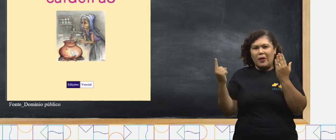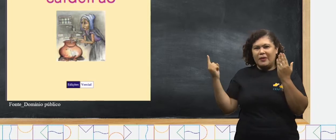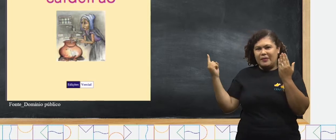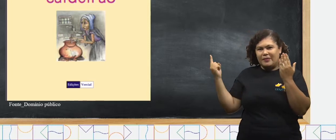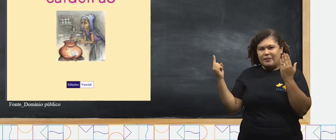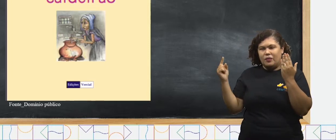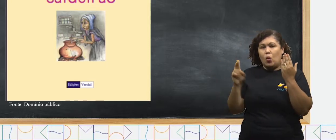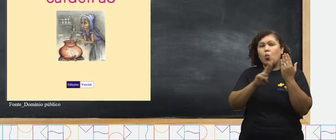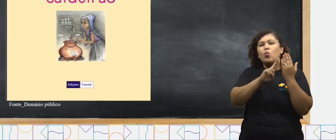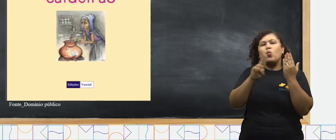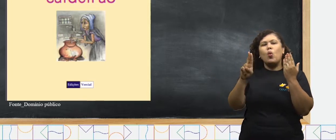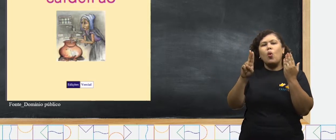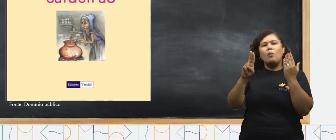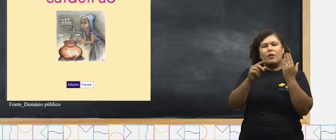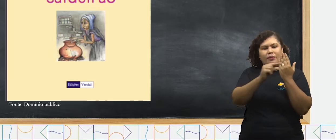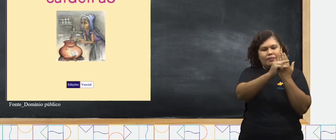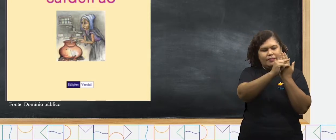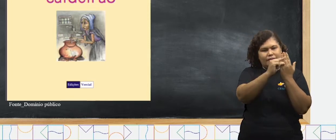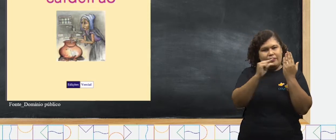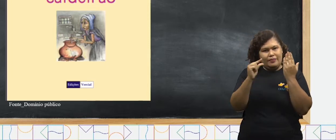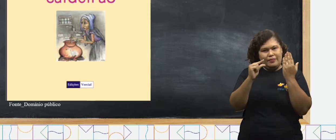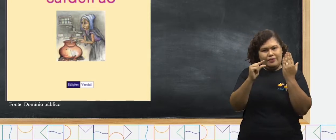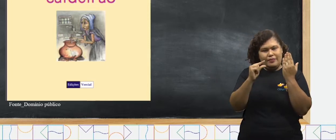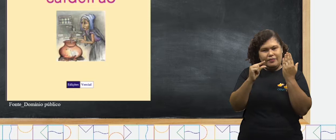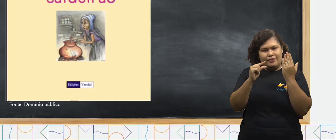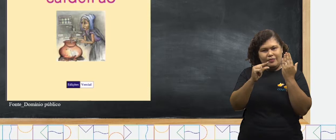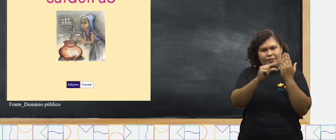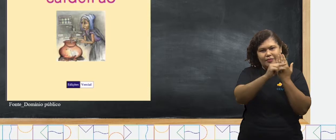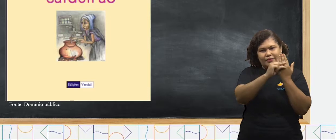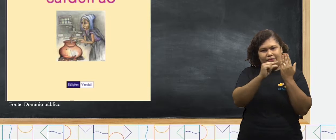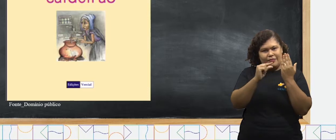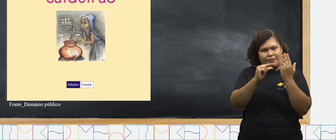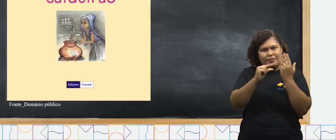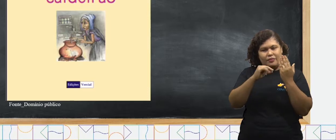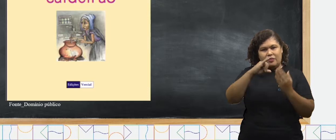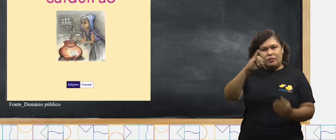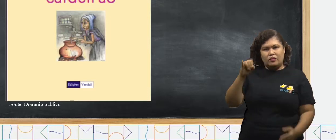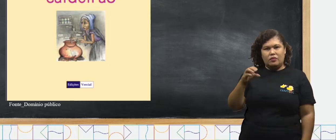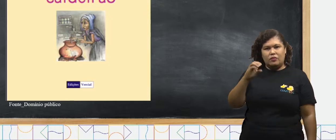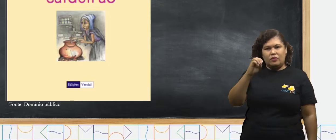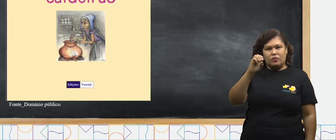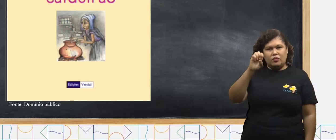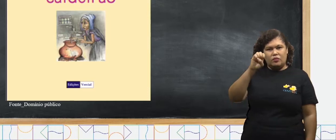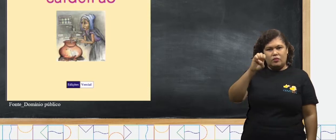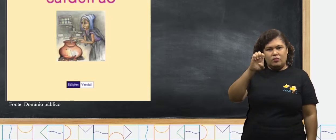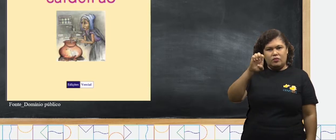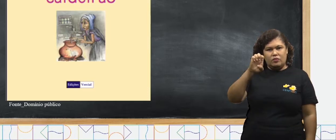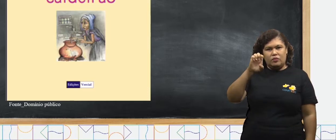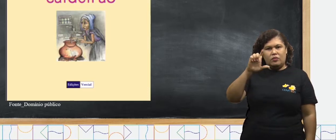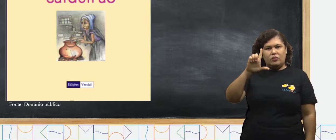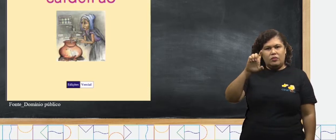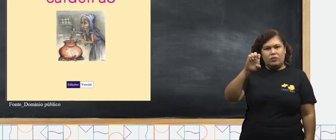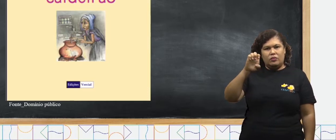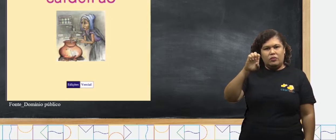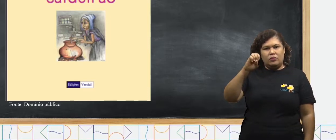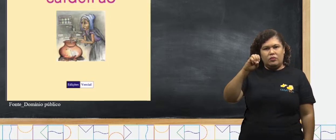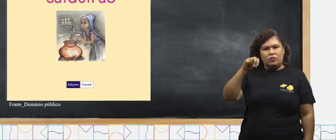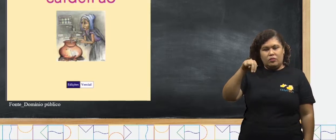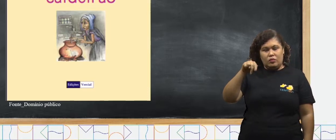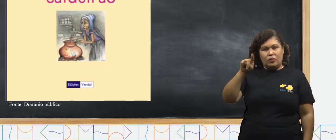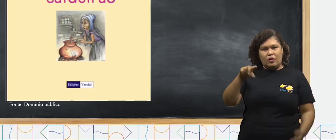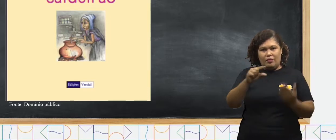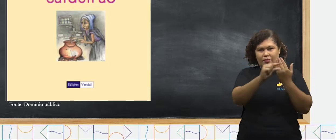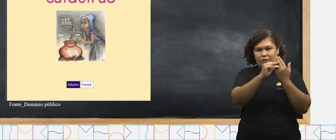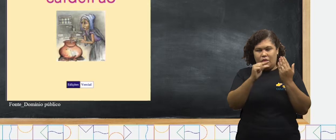história. Quem é? Está visível aí para você. Observe. José Leon Machado. Não